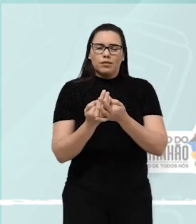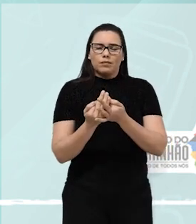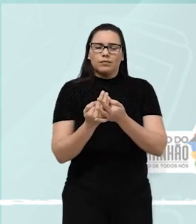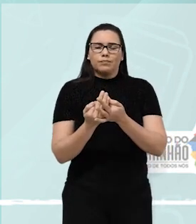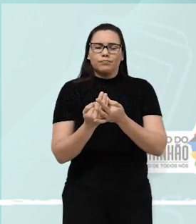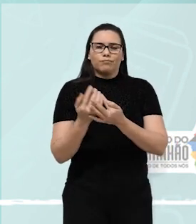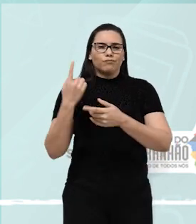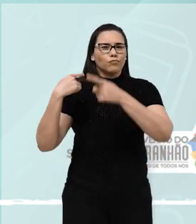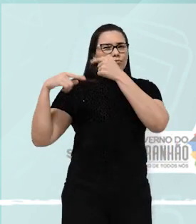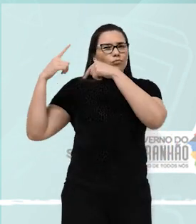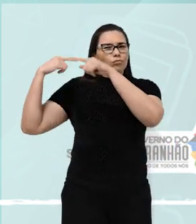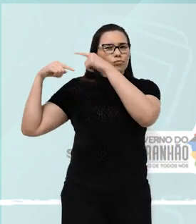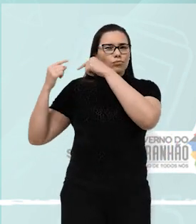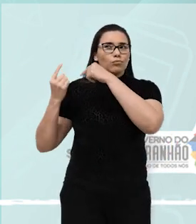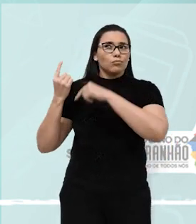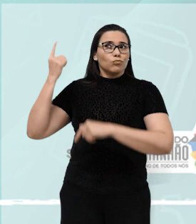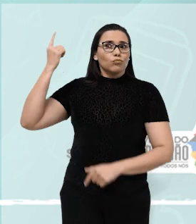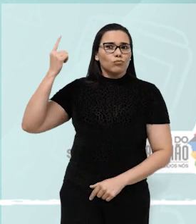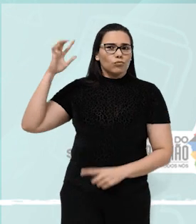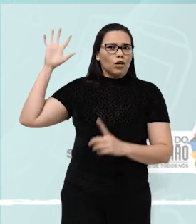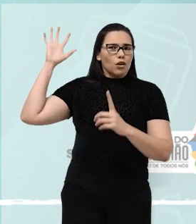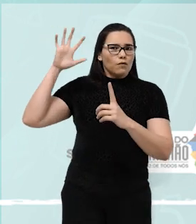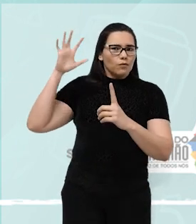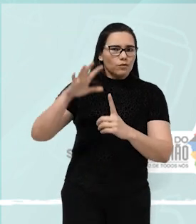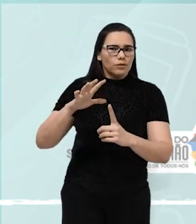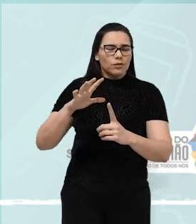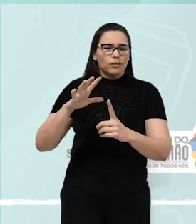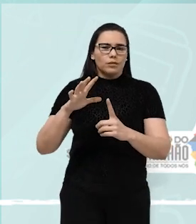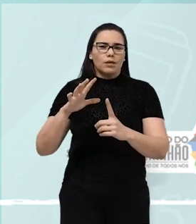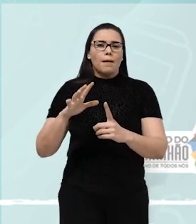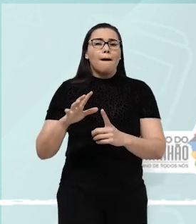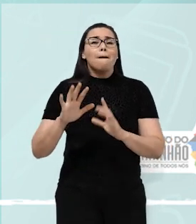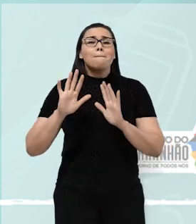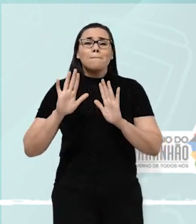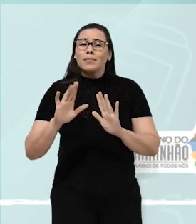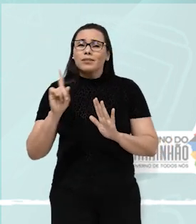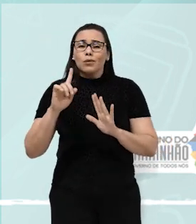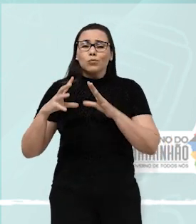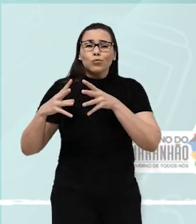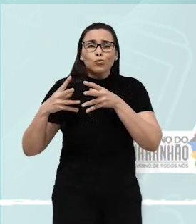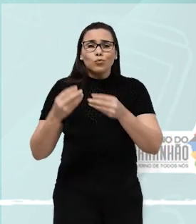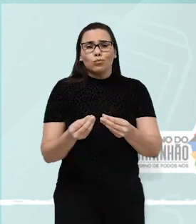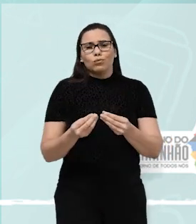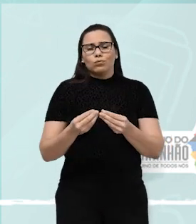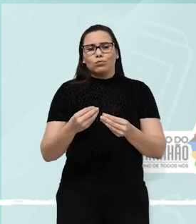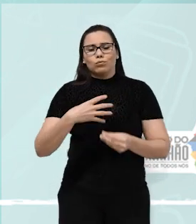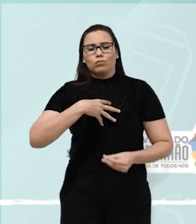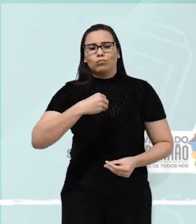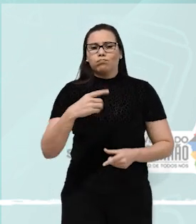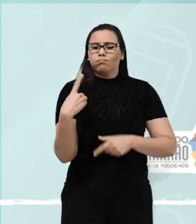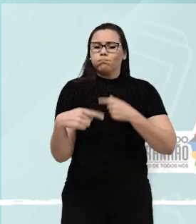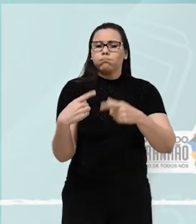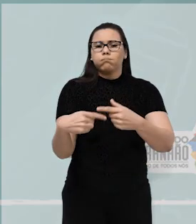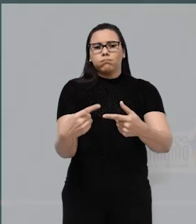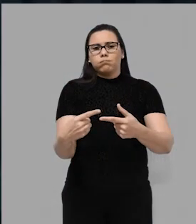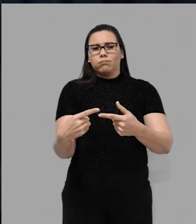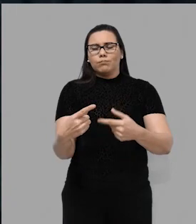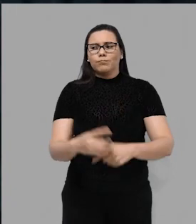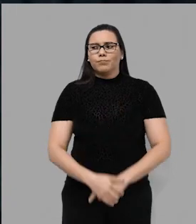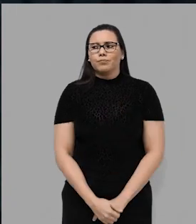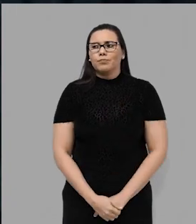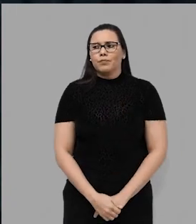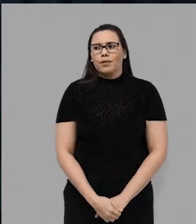os seus descendentes. Ou seja, olha aqui, ó, eu fiz um agrupamento, eu juntei nesse grupo A, B,